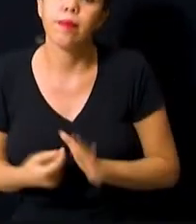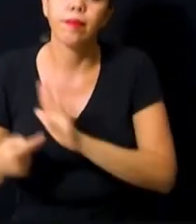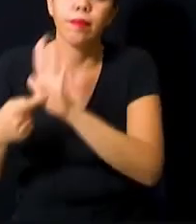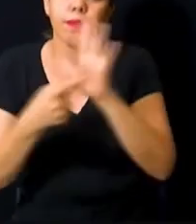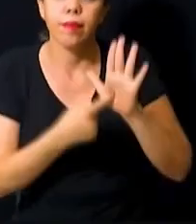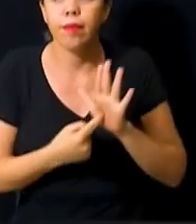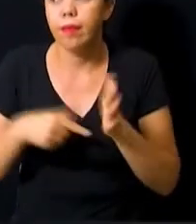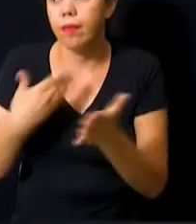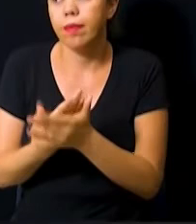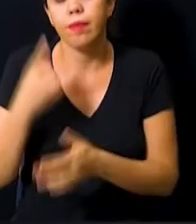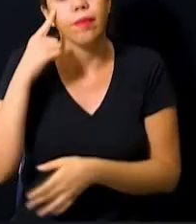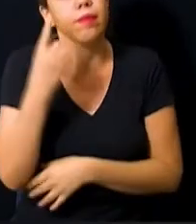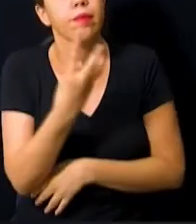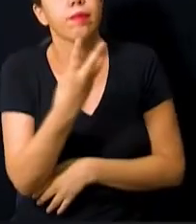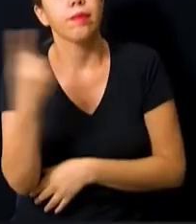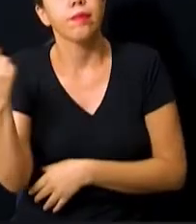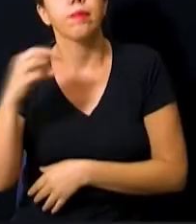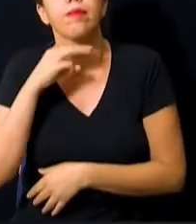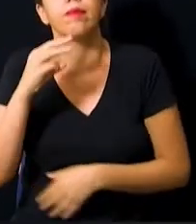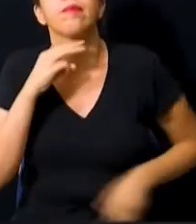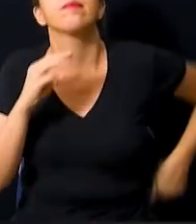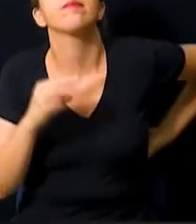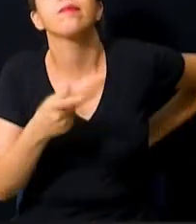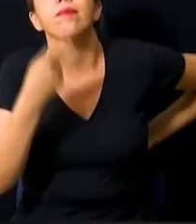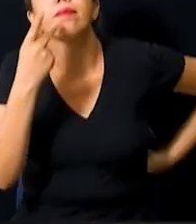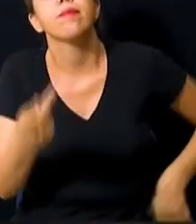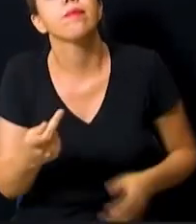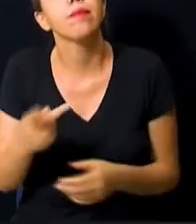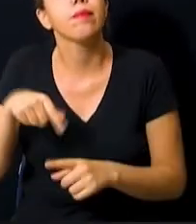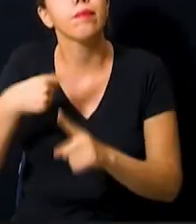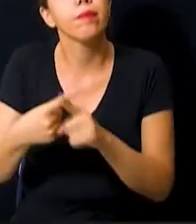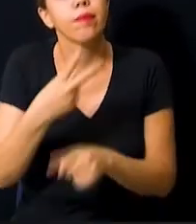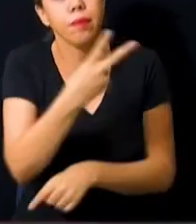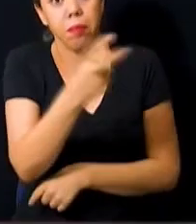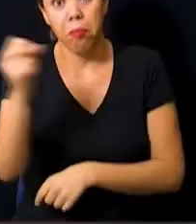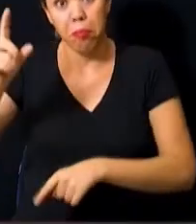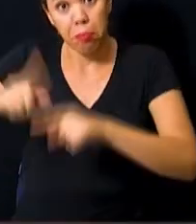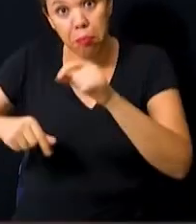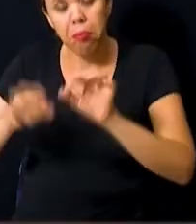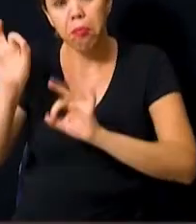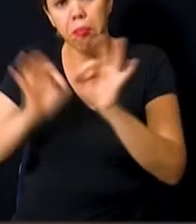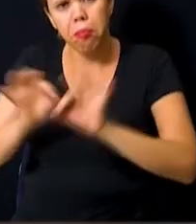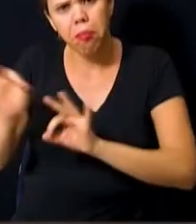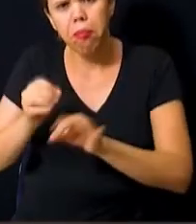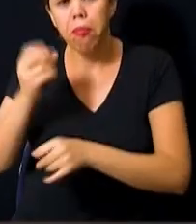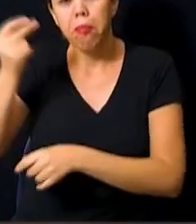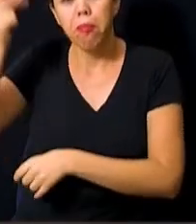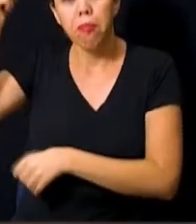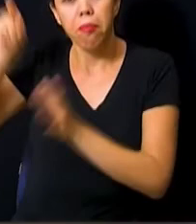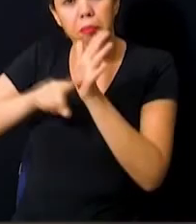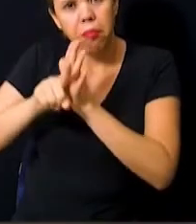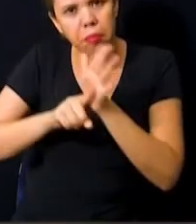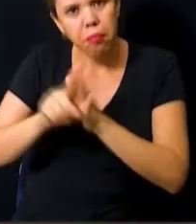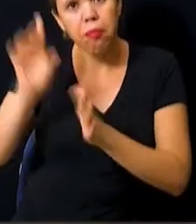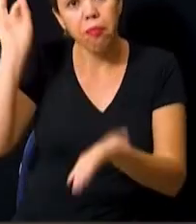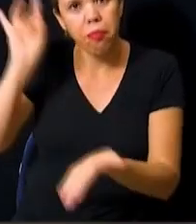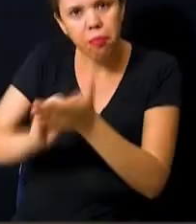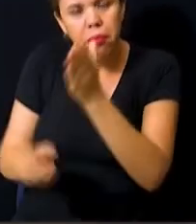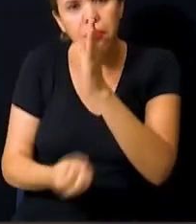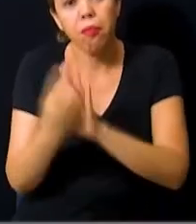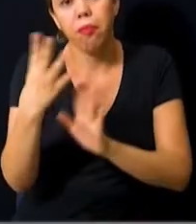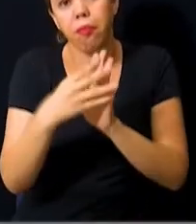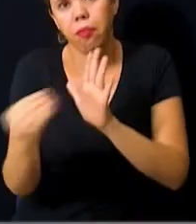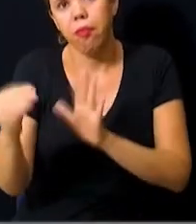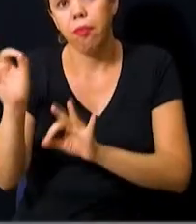A mostra vai até o dia 31 de março e conta com mais de 200 peças arqueológicas, entre